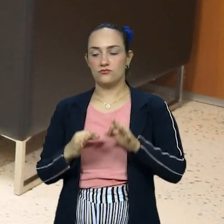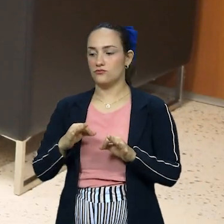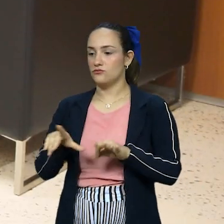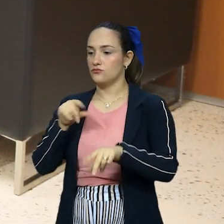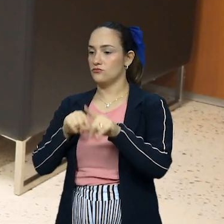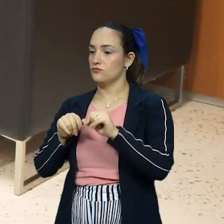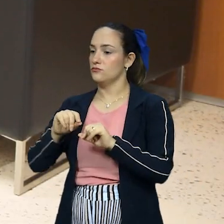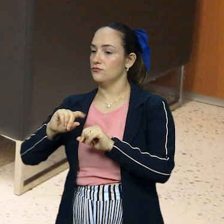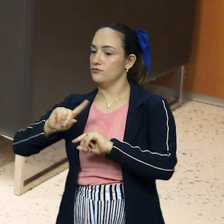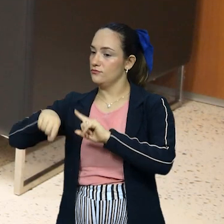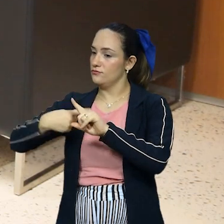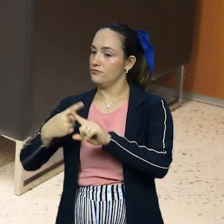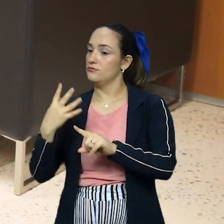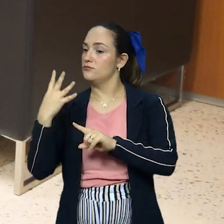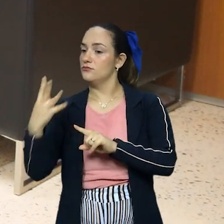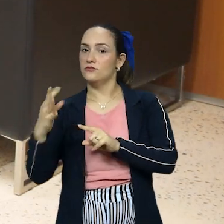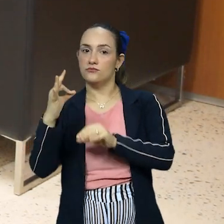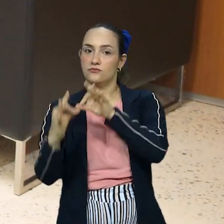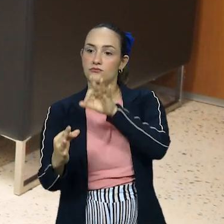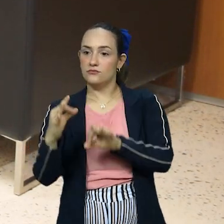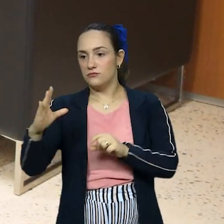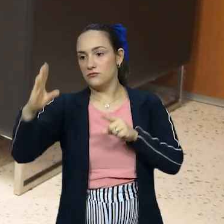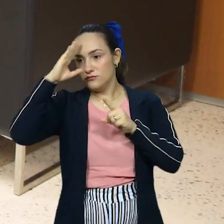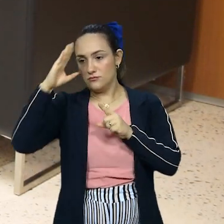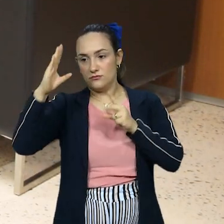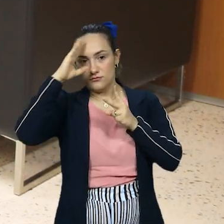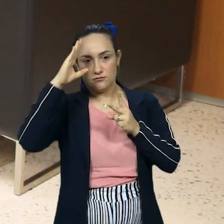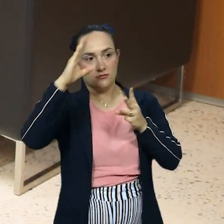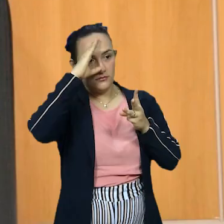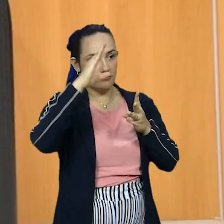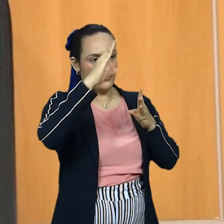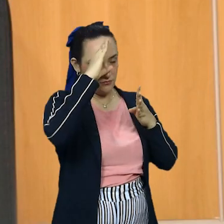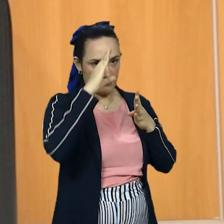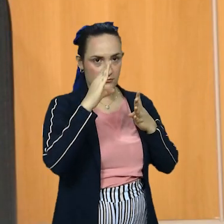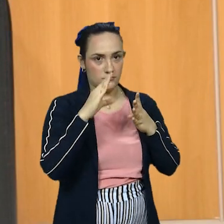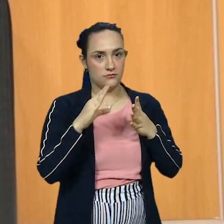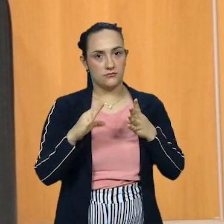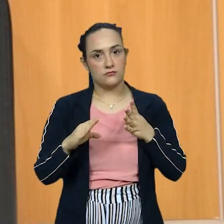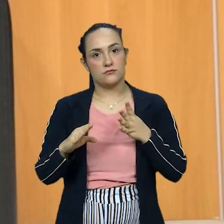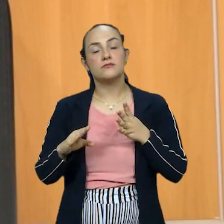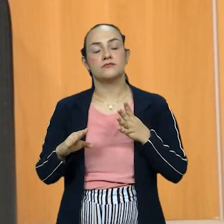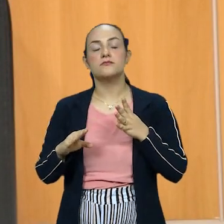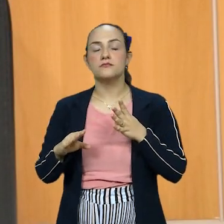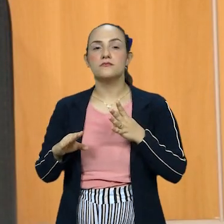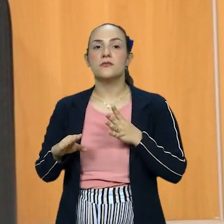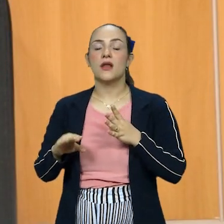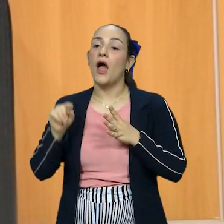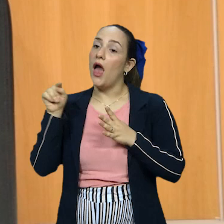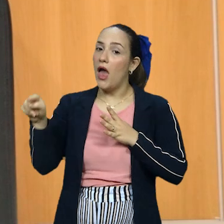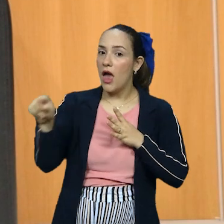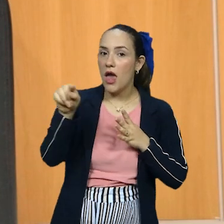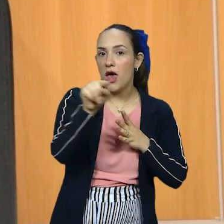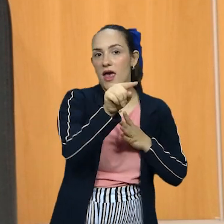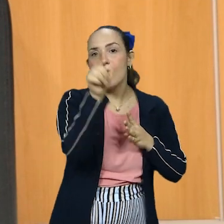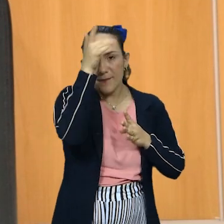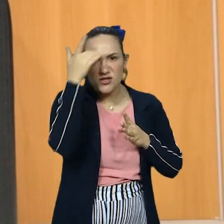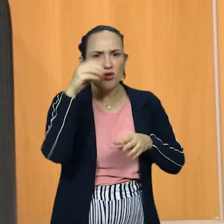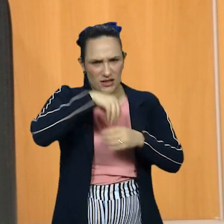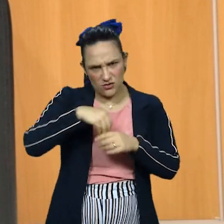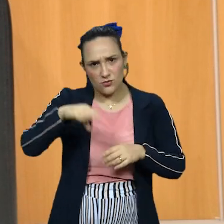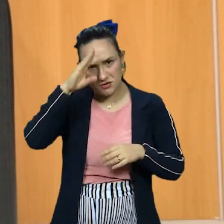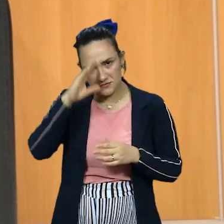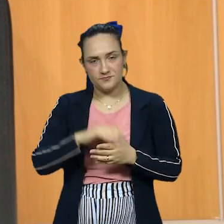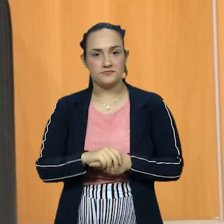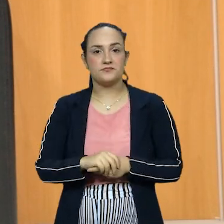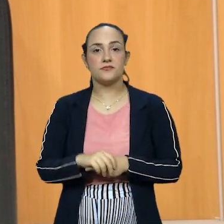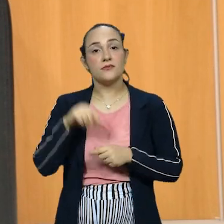ele sorteia mais 4 juízes militares, entre oficiais a partir de capitão. E esses